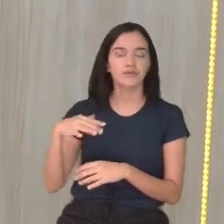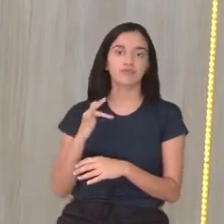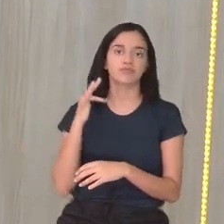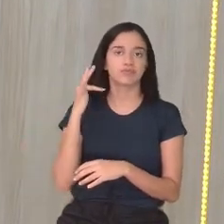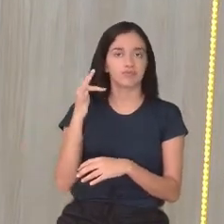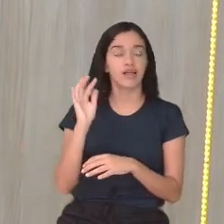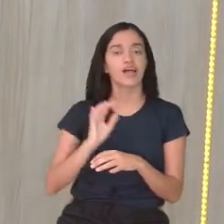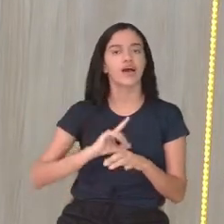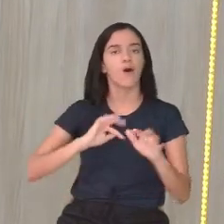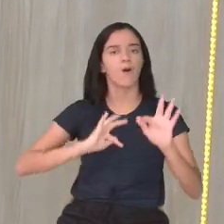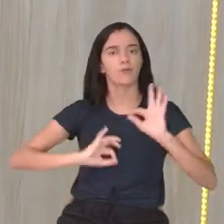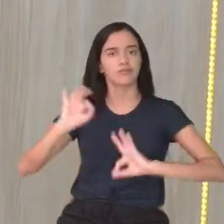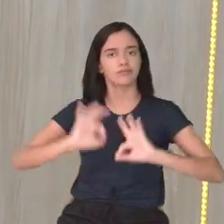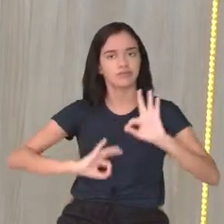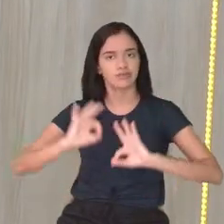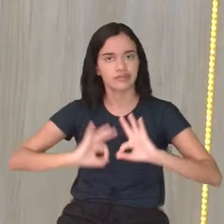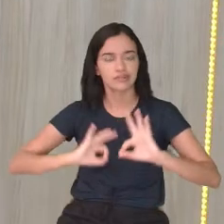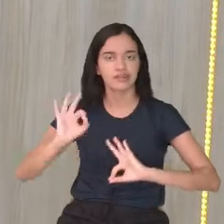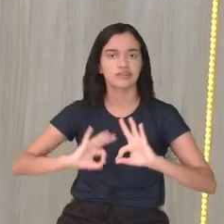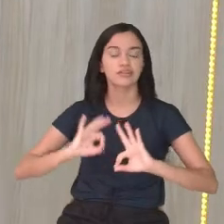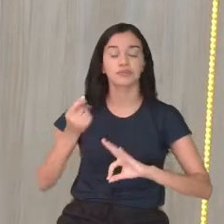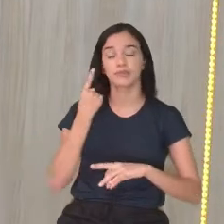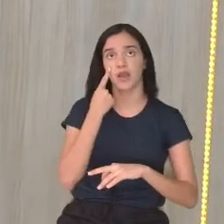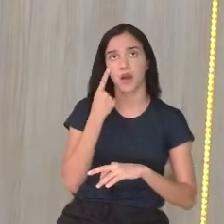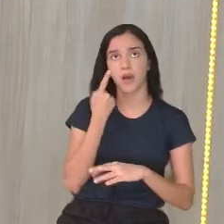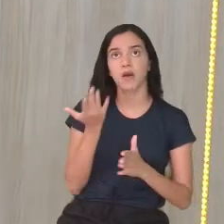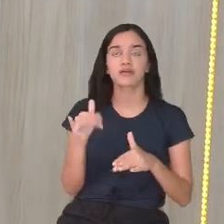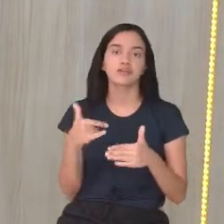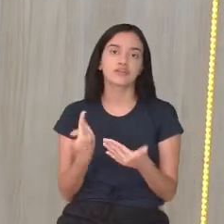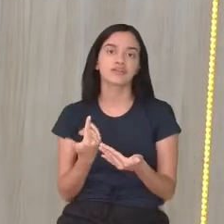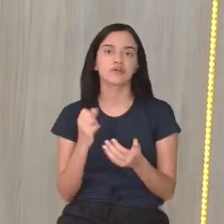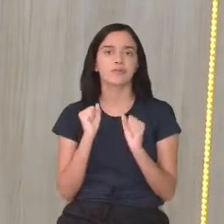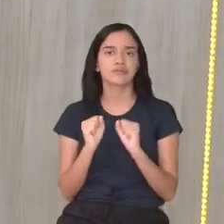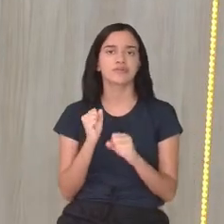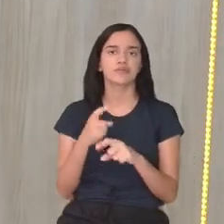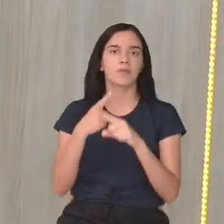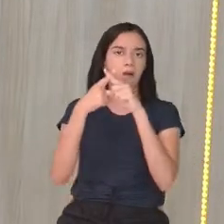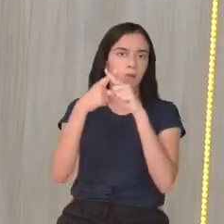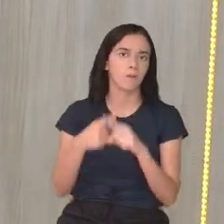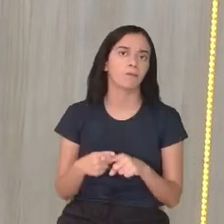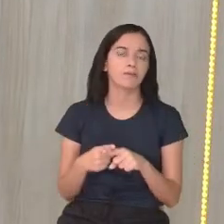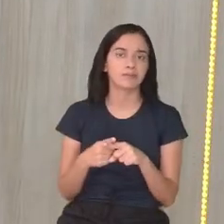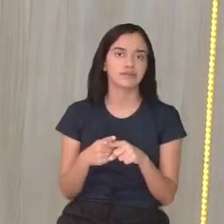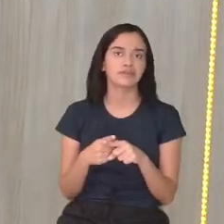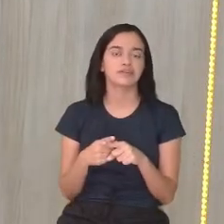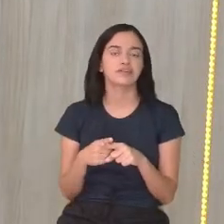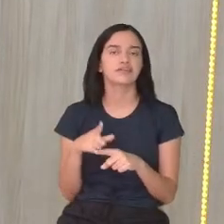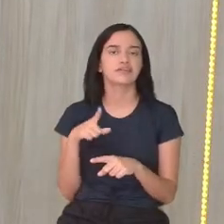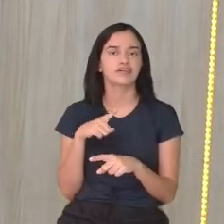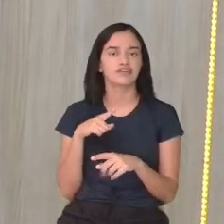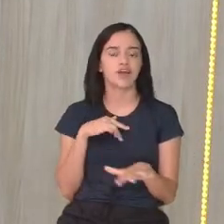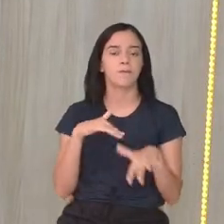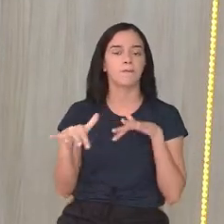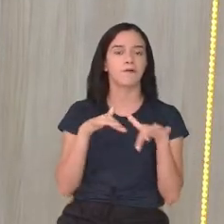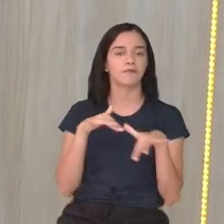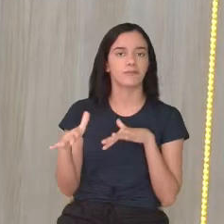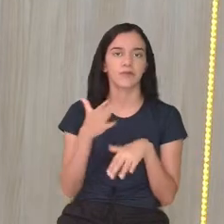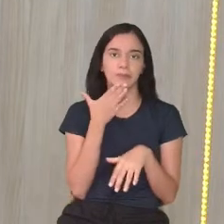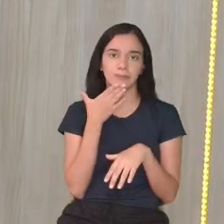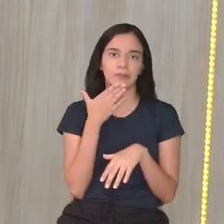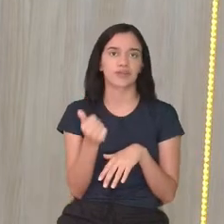a organização, é que foram dizendo, ó, então a gente pode fazer aqui uma competição de quem, né, de quem faz esse movimento